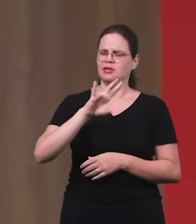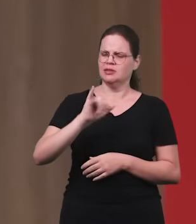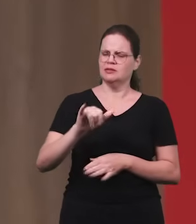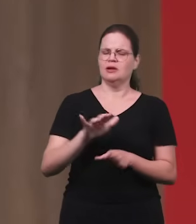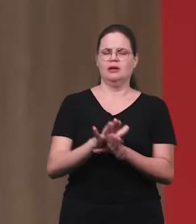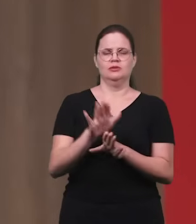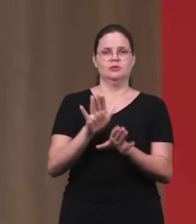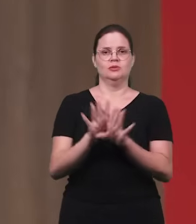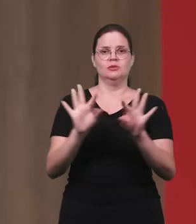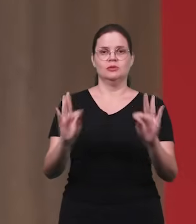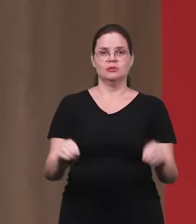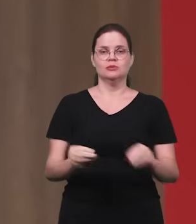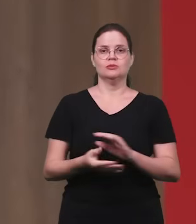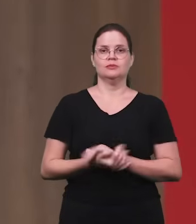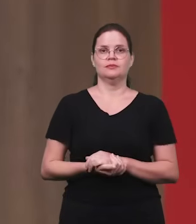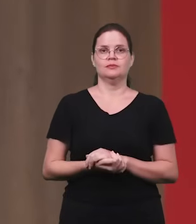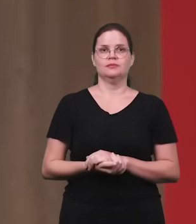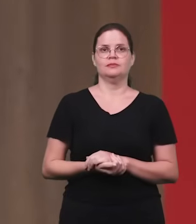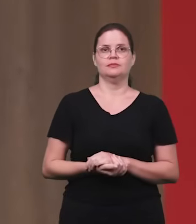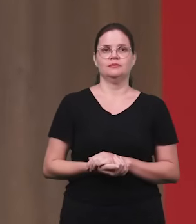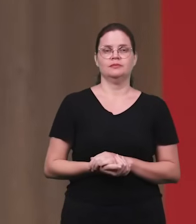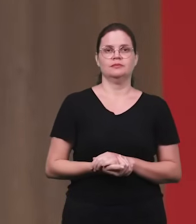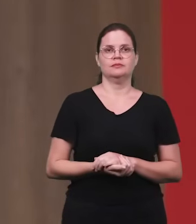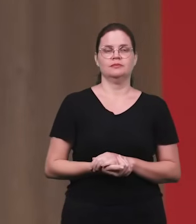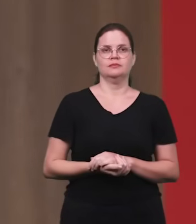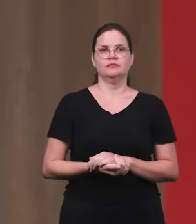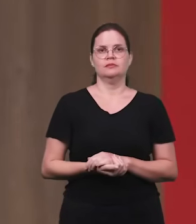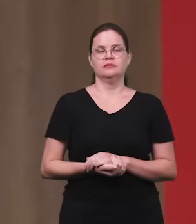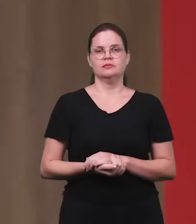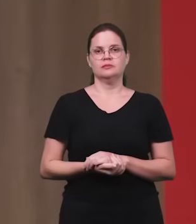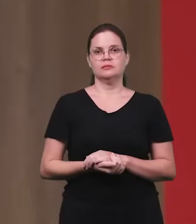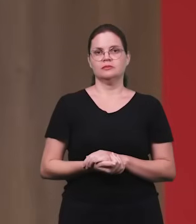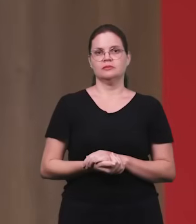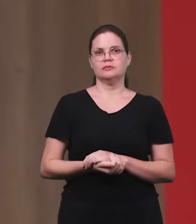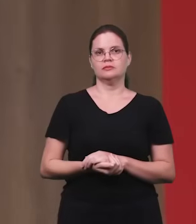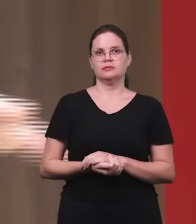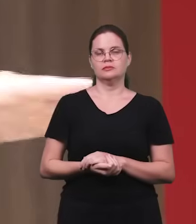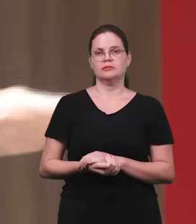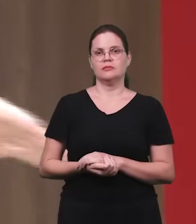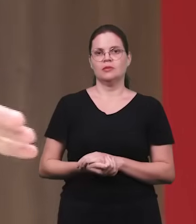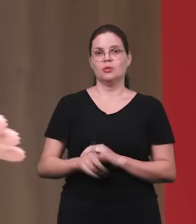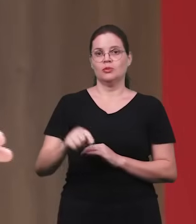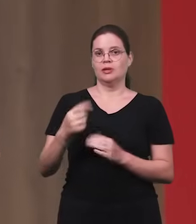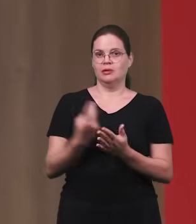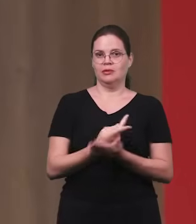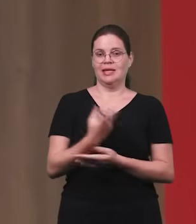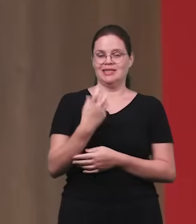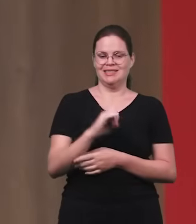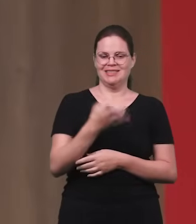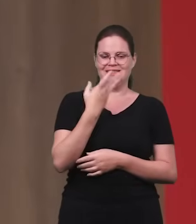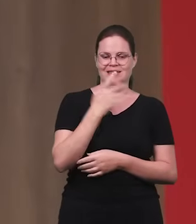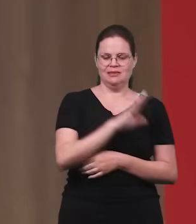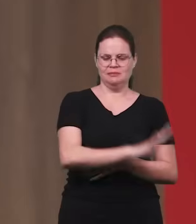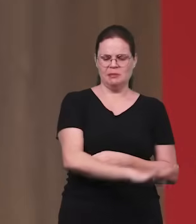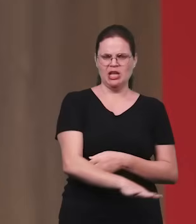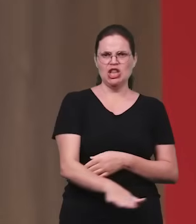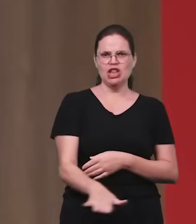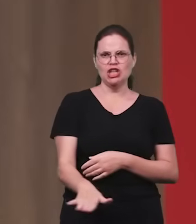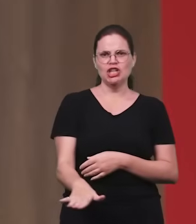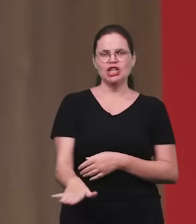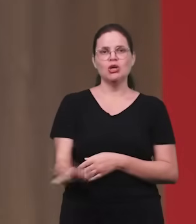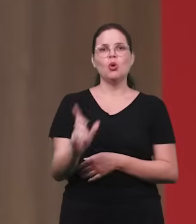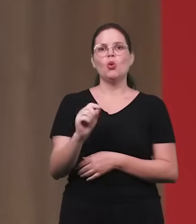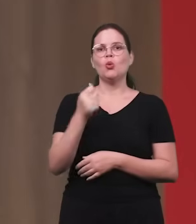é que, por vezes, os pais, no uso das palavras, principalmente aos pequeninos, quando eles estão na